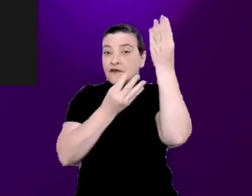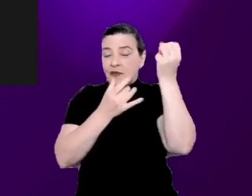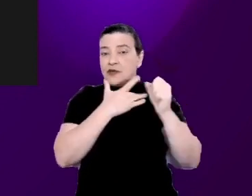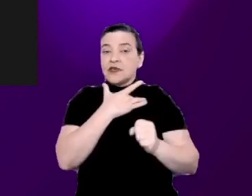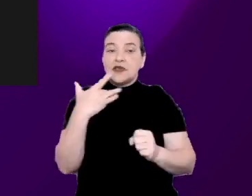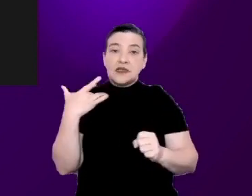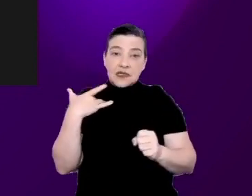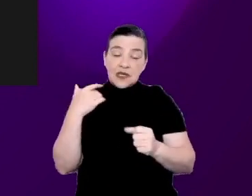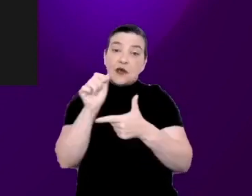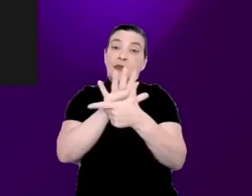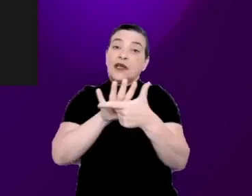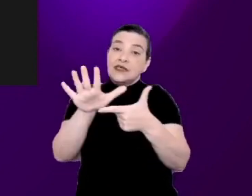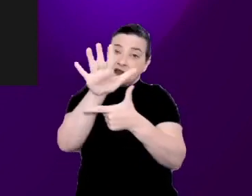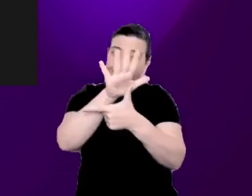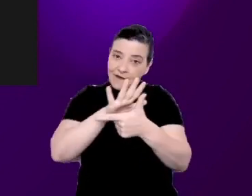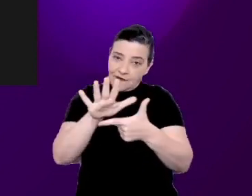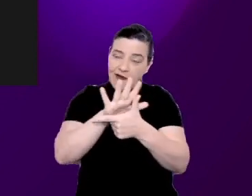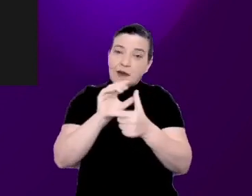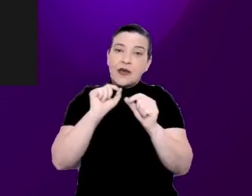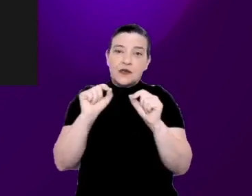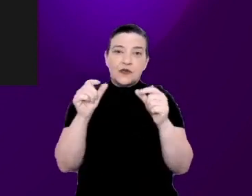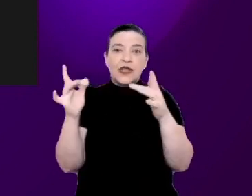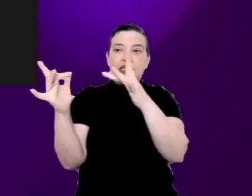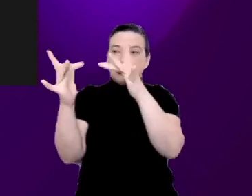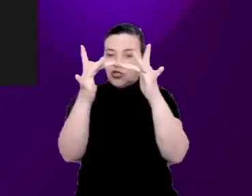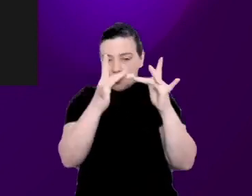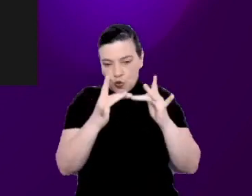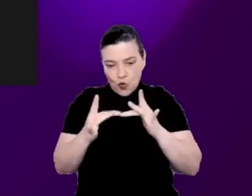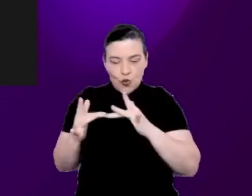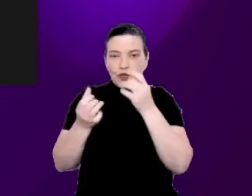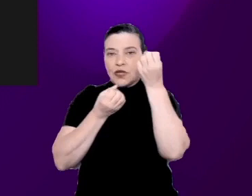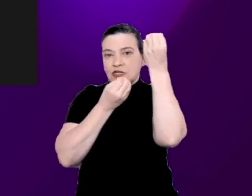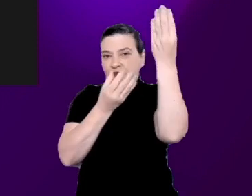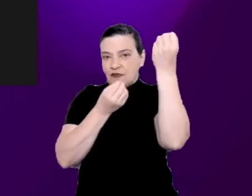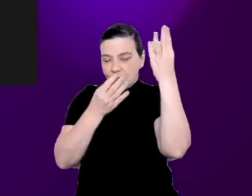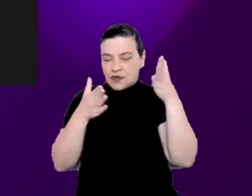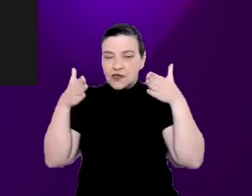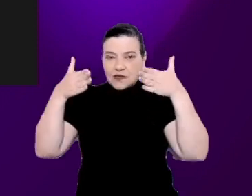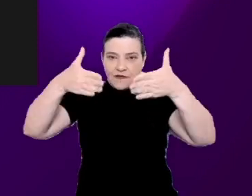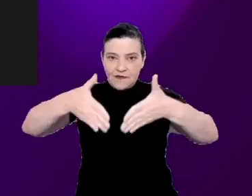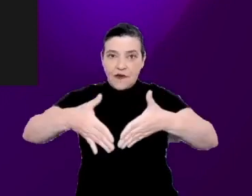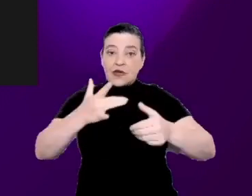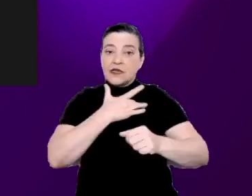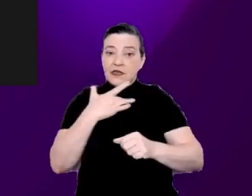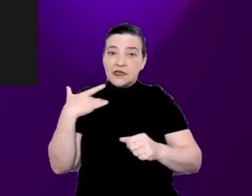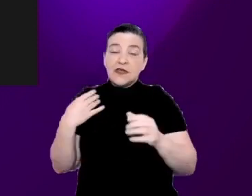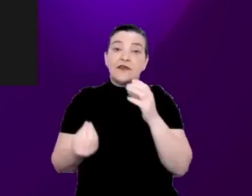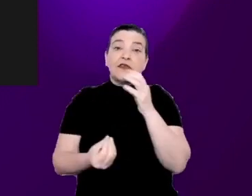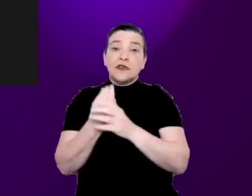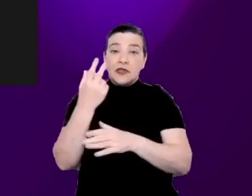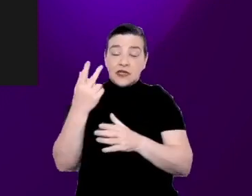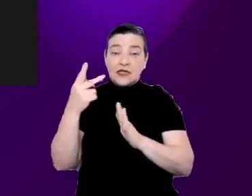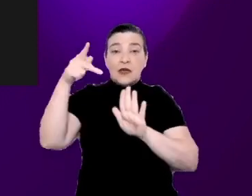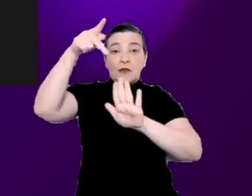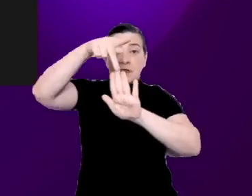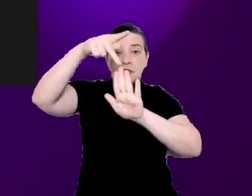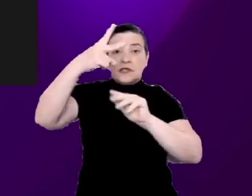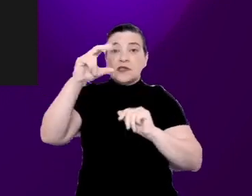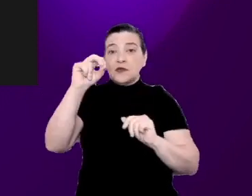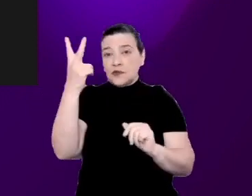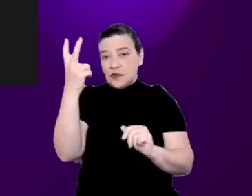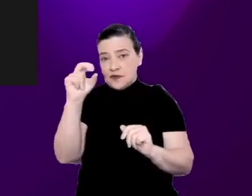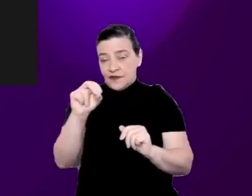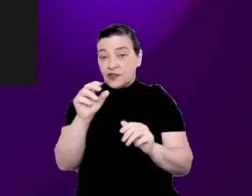plataforma nacional de interoperabilidade de dados em saúde. Foi instituído por uma portaria de 2020, no meio